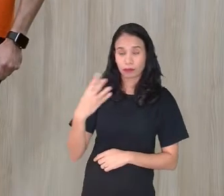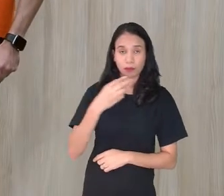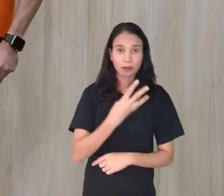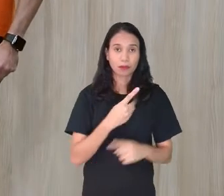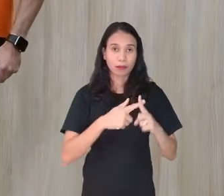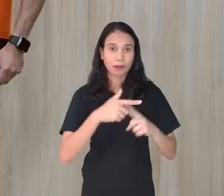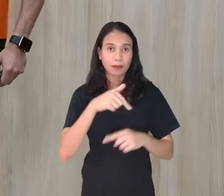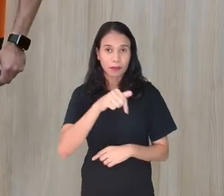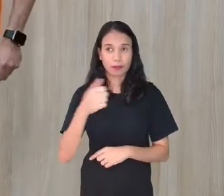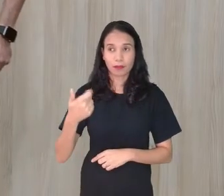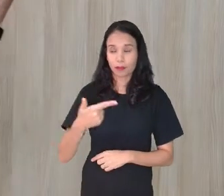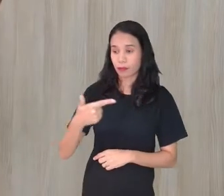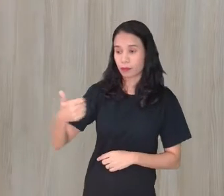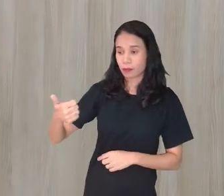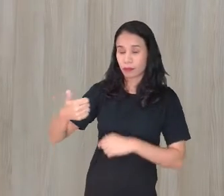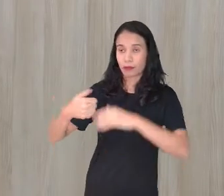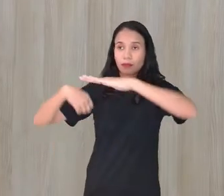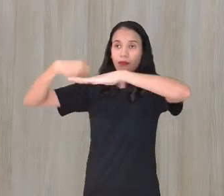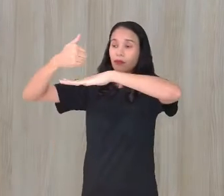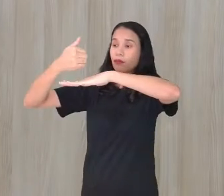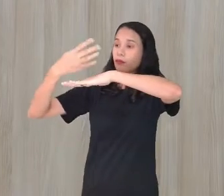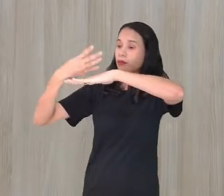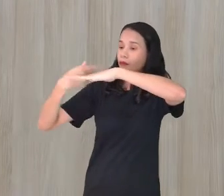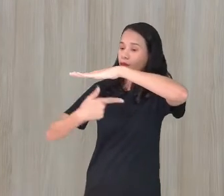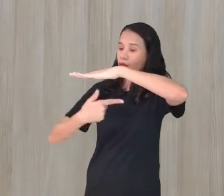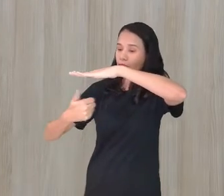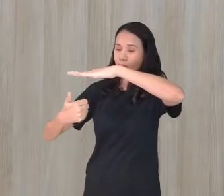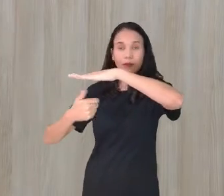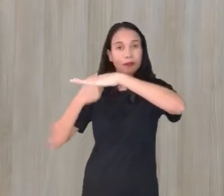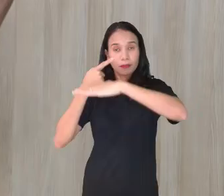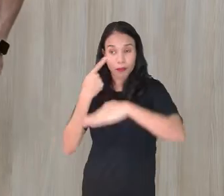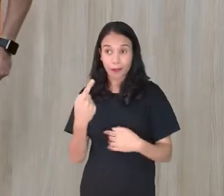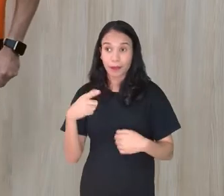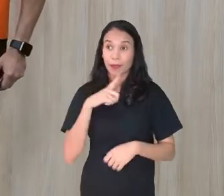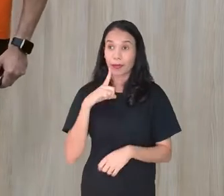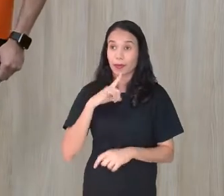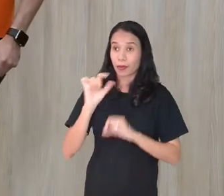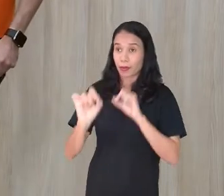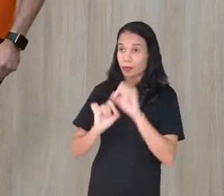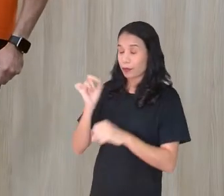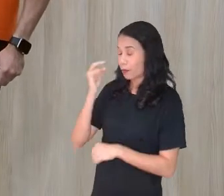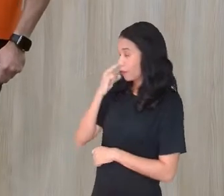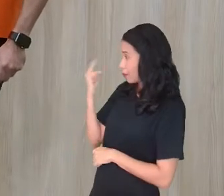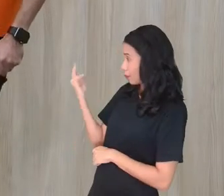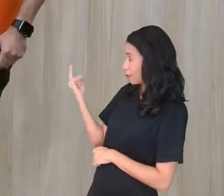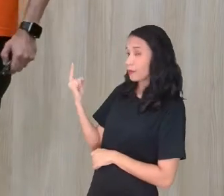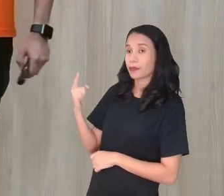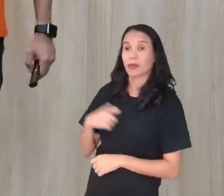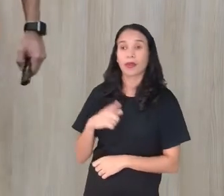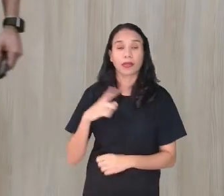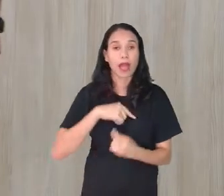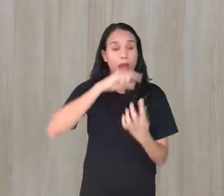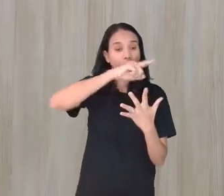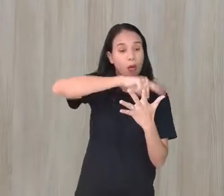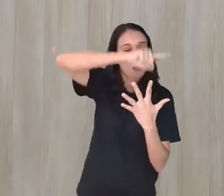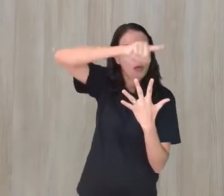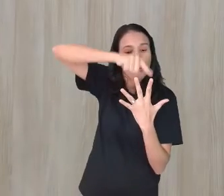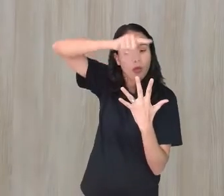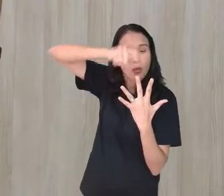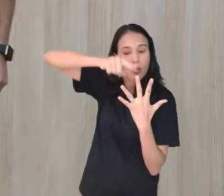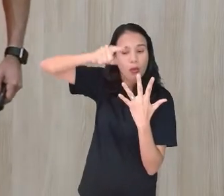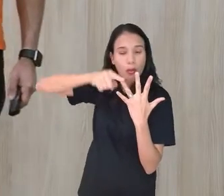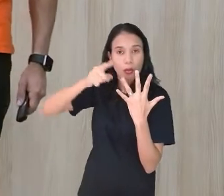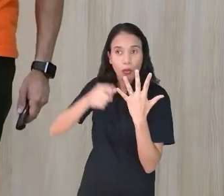14, 3 vezes 7 é igual a 21. Então, eu tenho aí, ó, 5 frações equivalentes